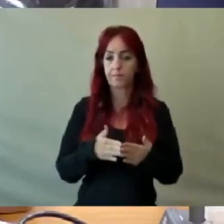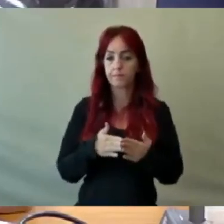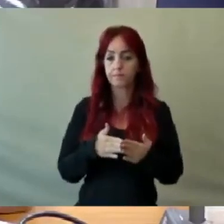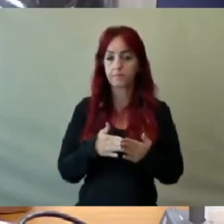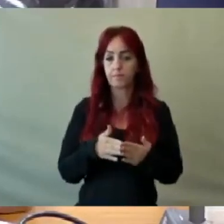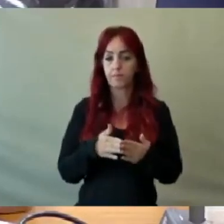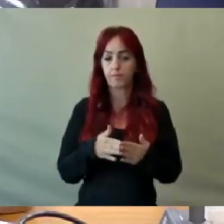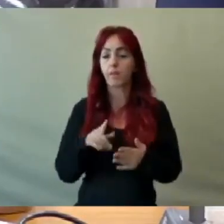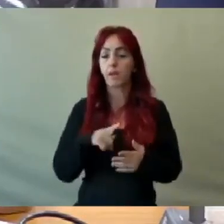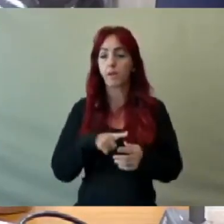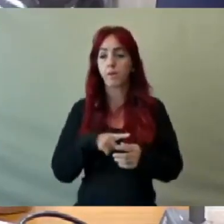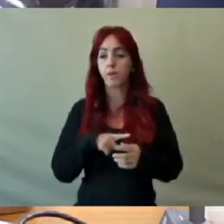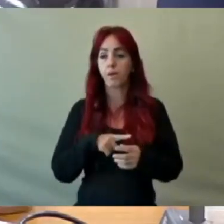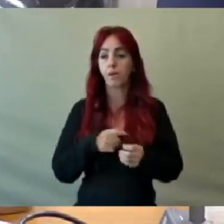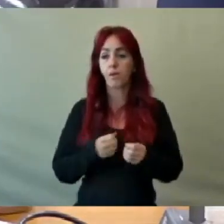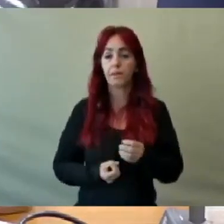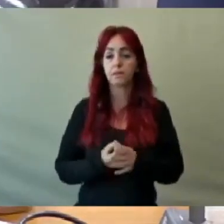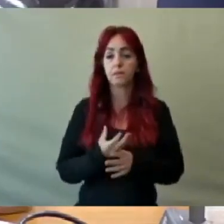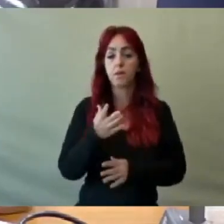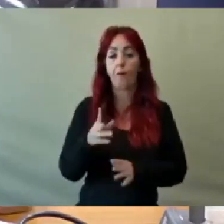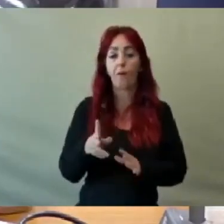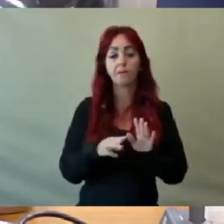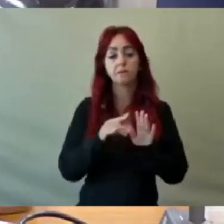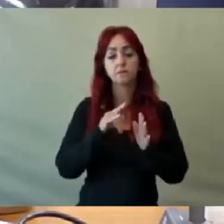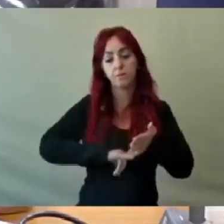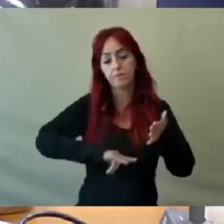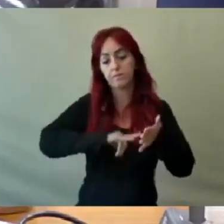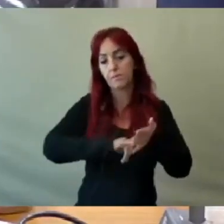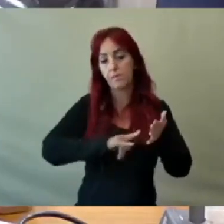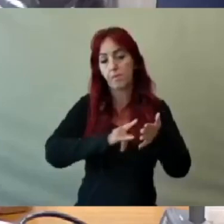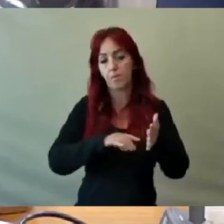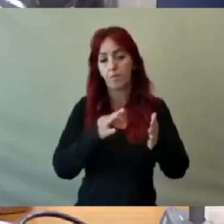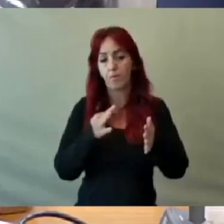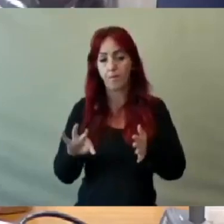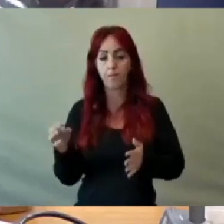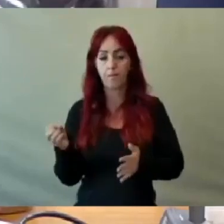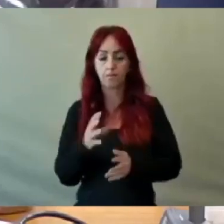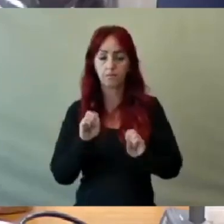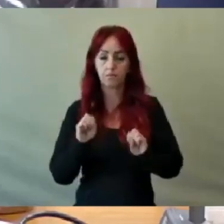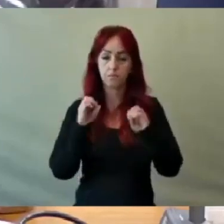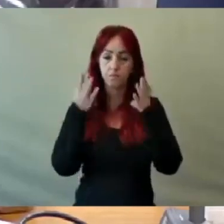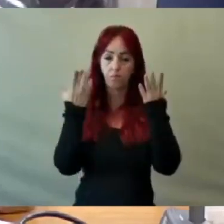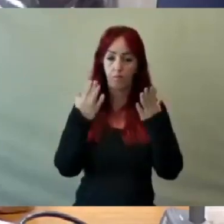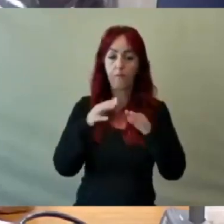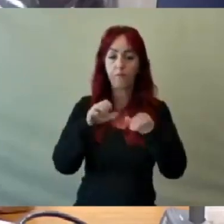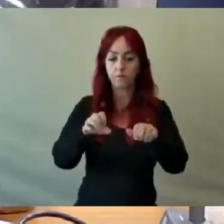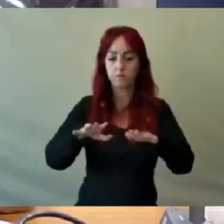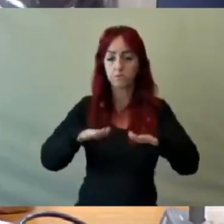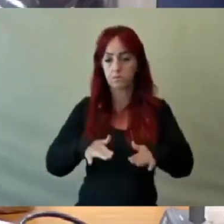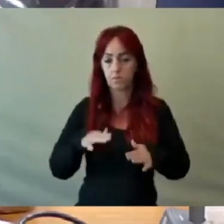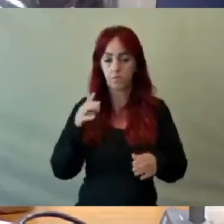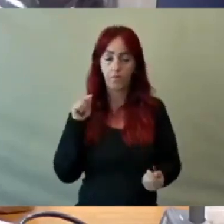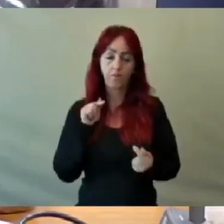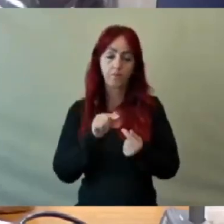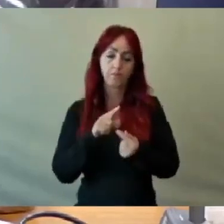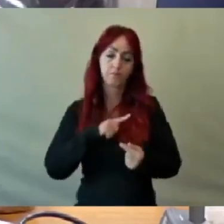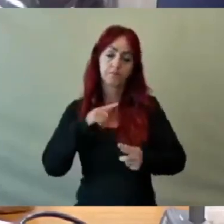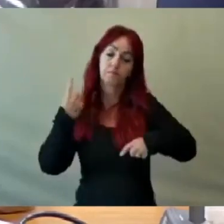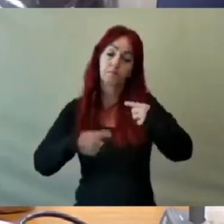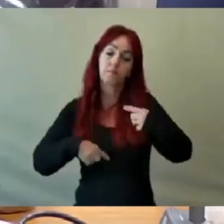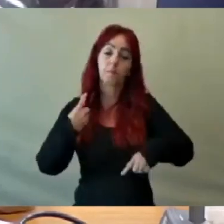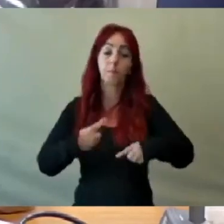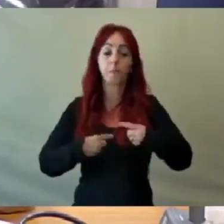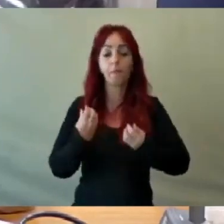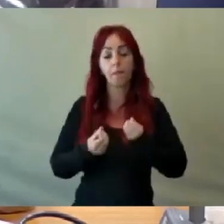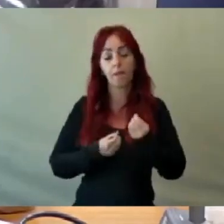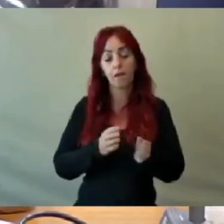nota técnica. Novo tipo de evento, audiência pública. Finalidade do evento é discutir sobre a acessibilidade do Centro